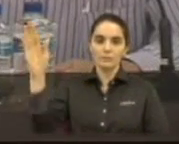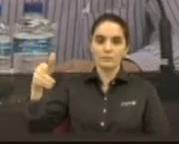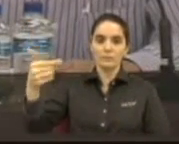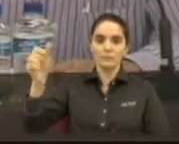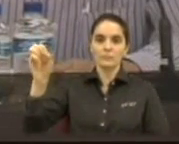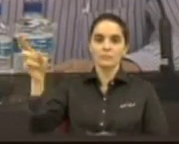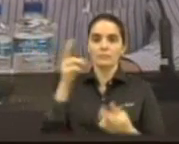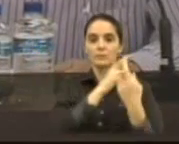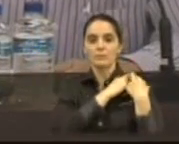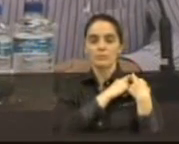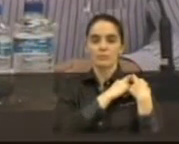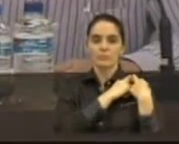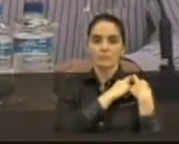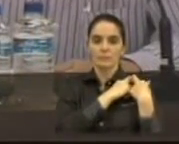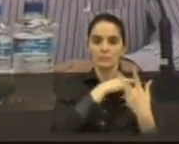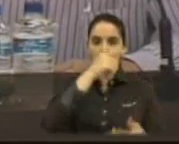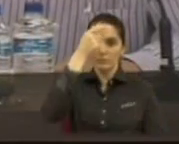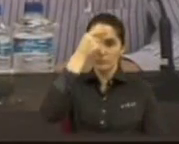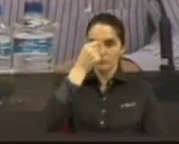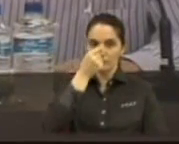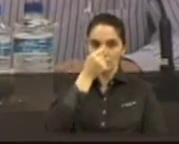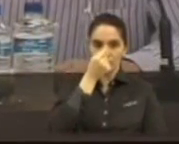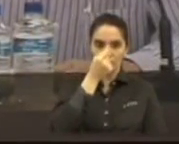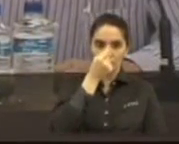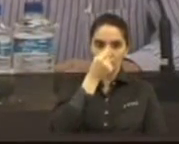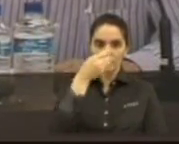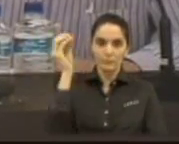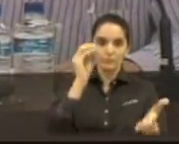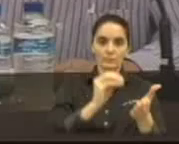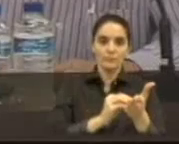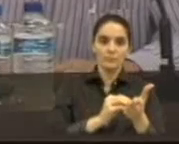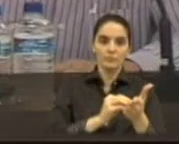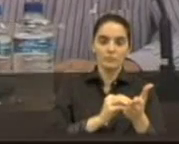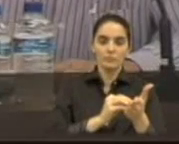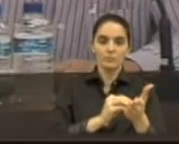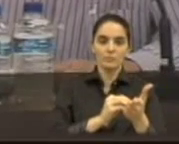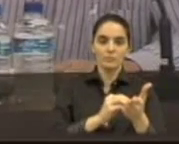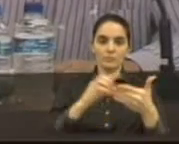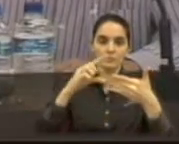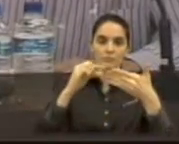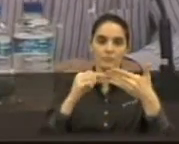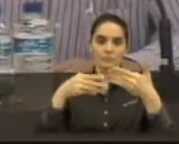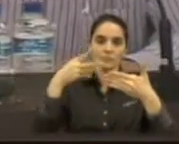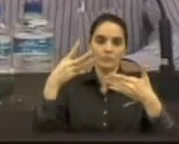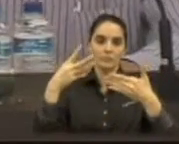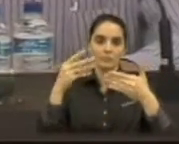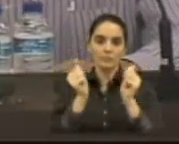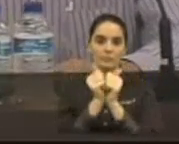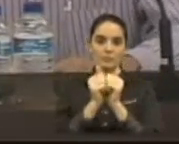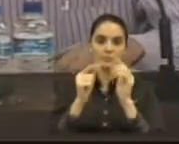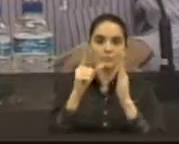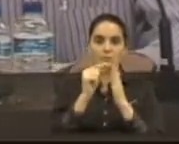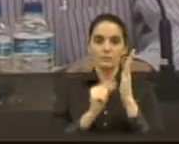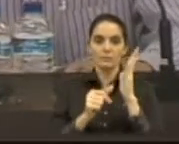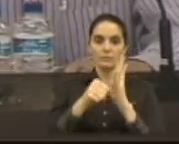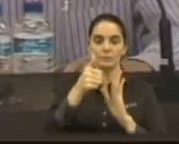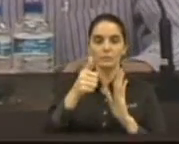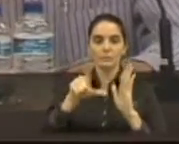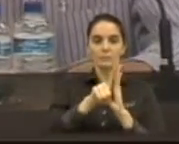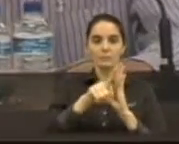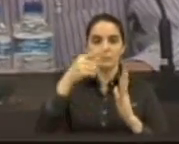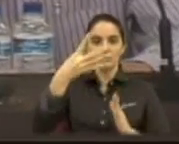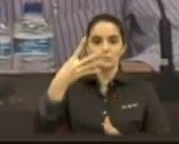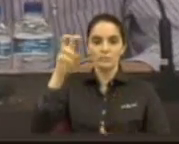177/2015, de autoria do nobre vereador Edivaldo Soares Antunes, que acrescenta no parágrafo 3º ao artigo 1º da lei